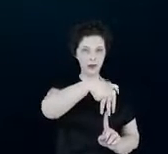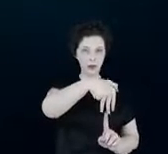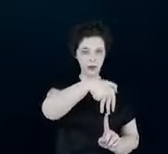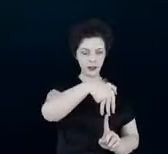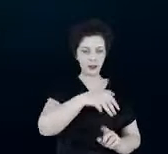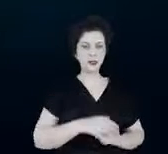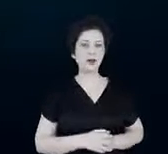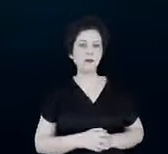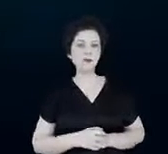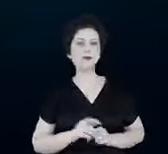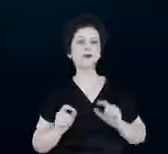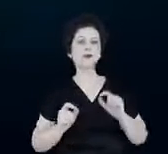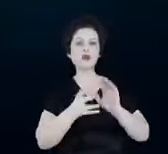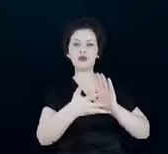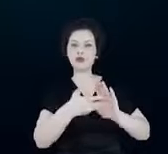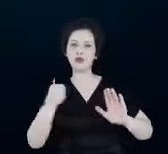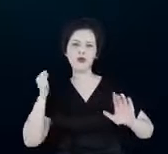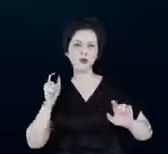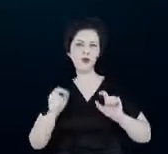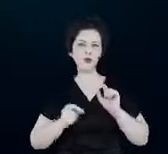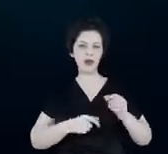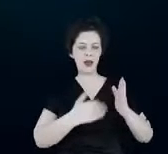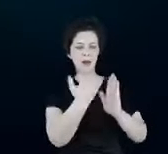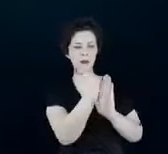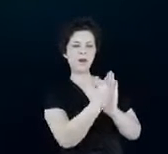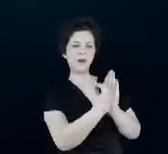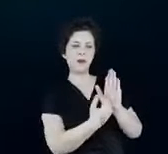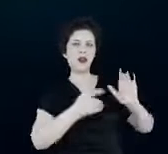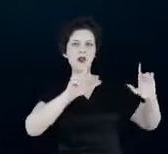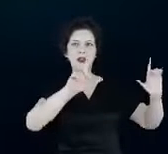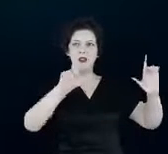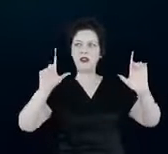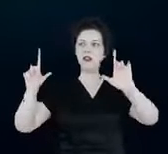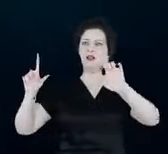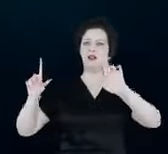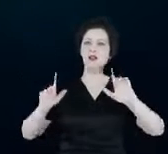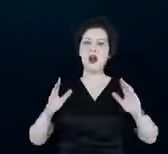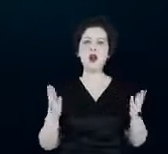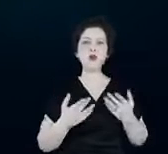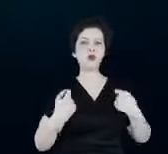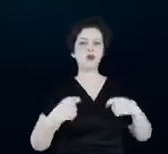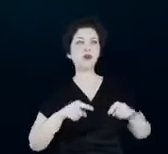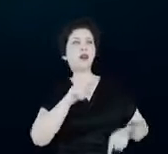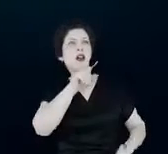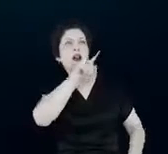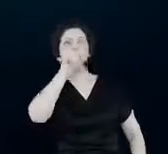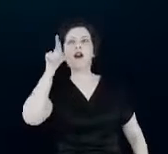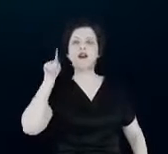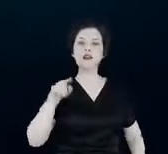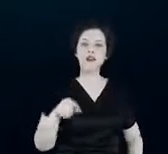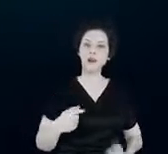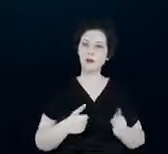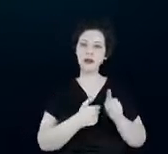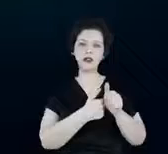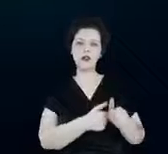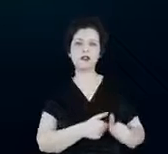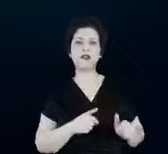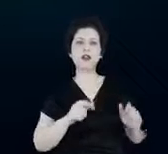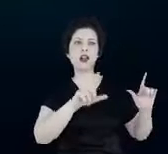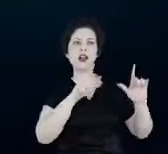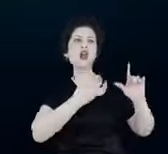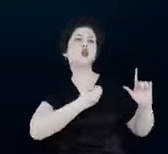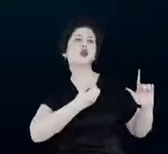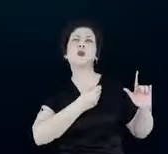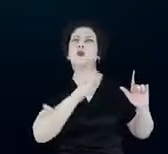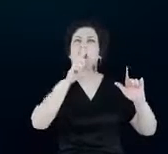né a toda aquela parte o roteiro né dos caixas então hoje ele não precisa o caixão precisa seguir aquele tem número